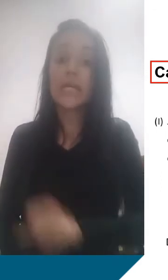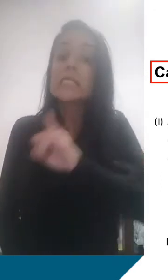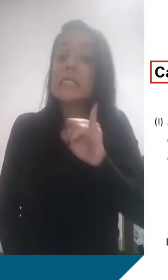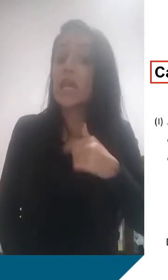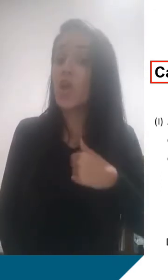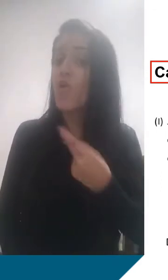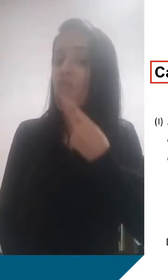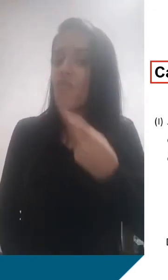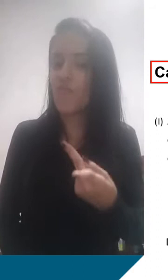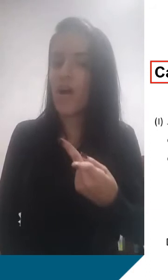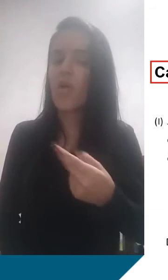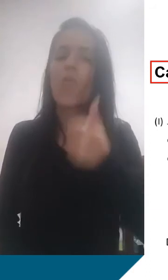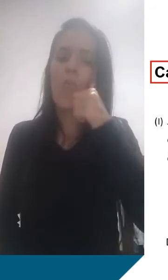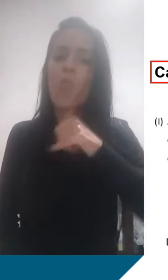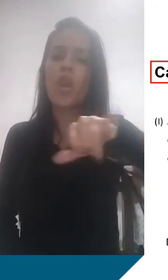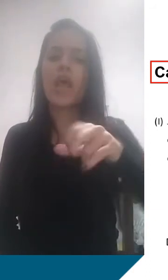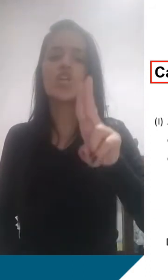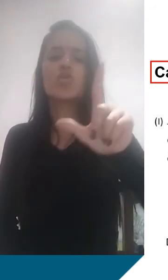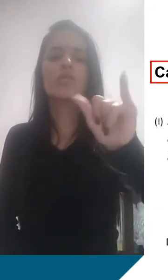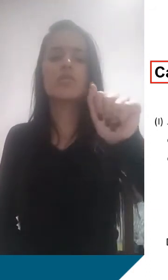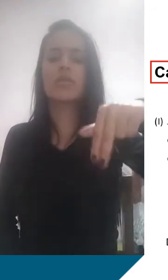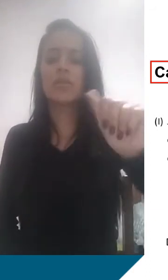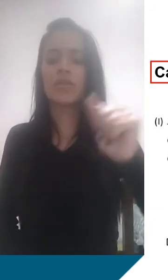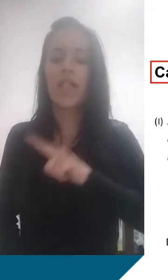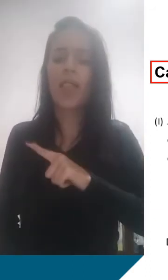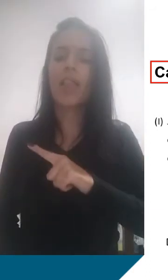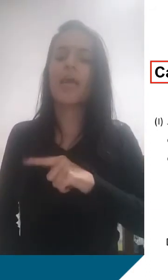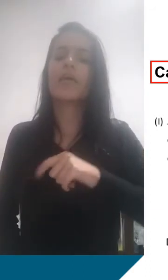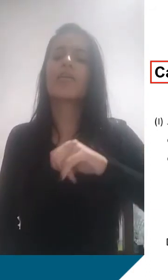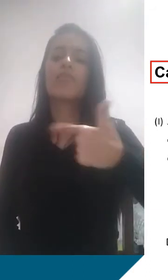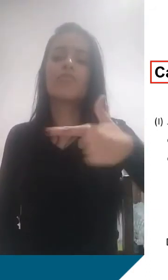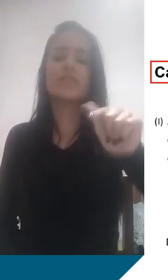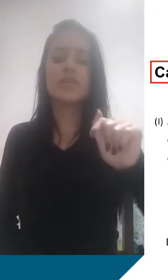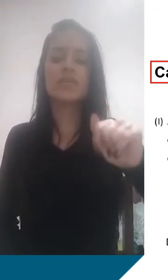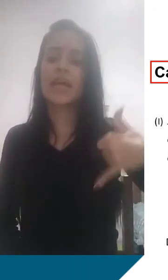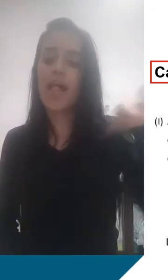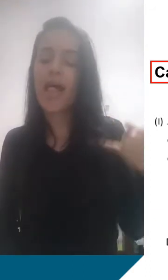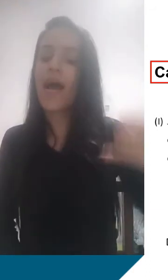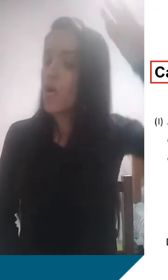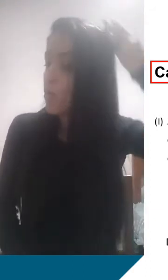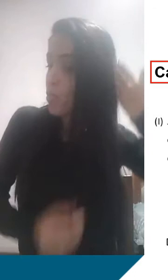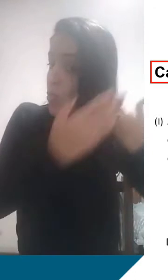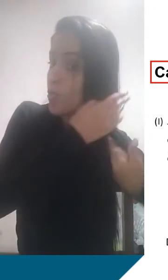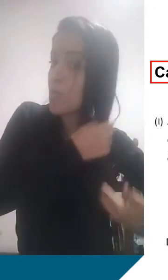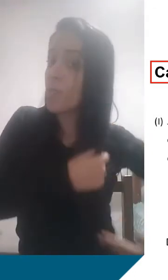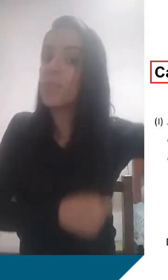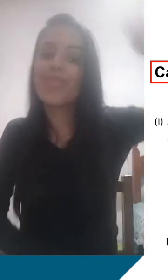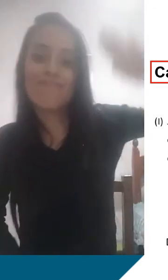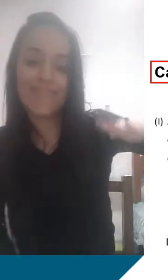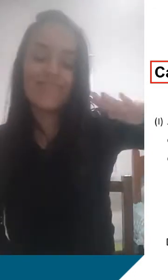eu digo que Juliana tem 27 anos, cabelos compridos e é de baixa estatura, isso são